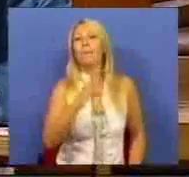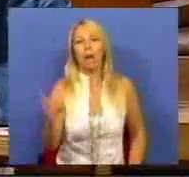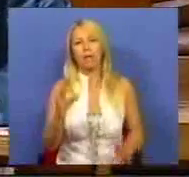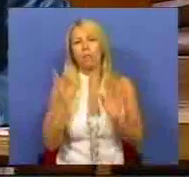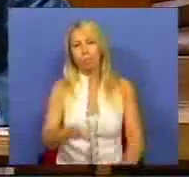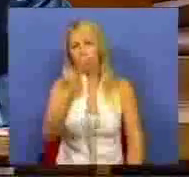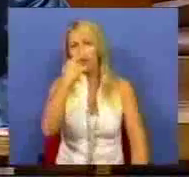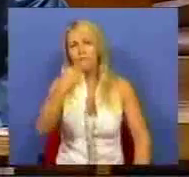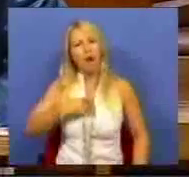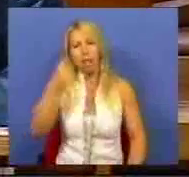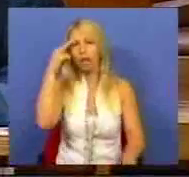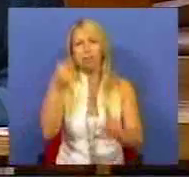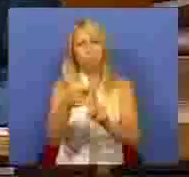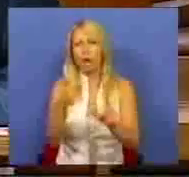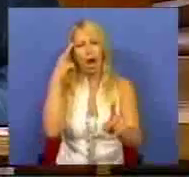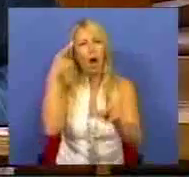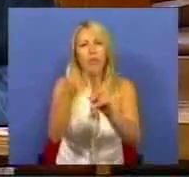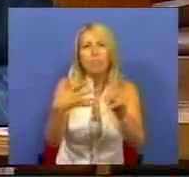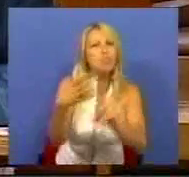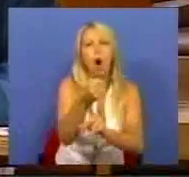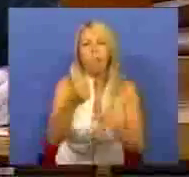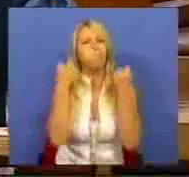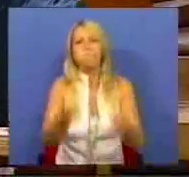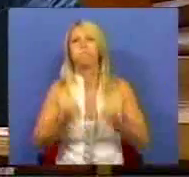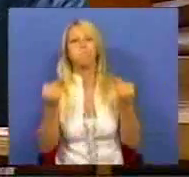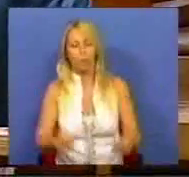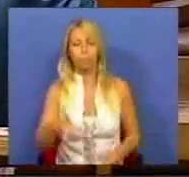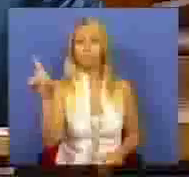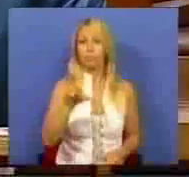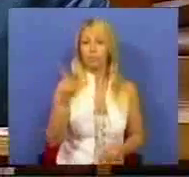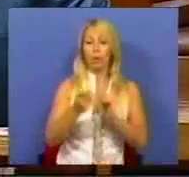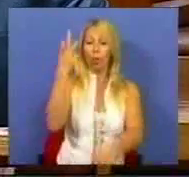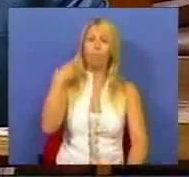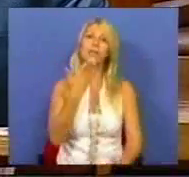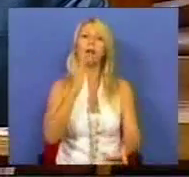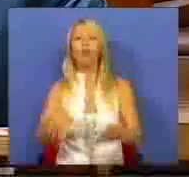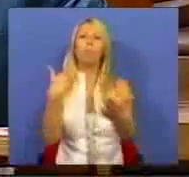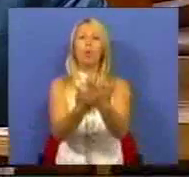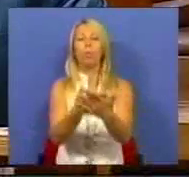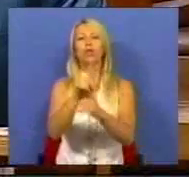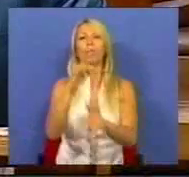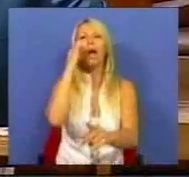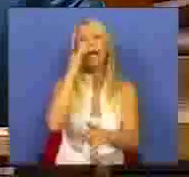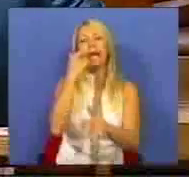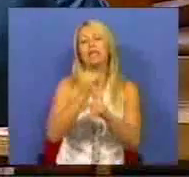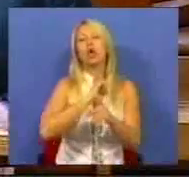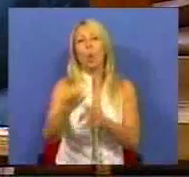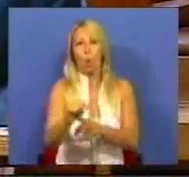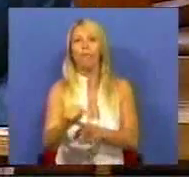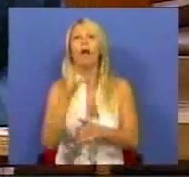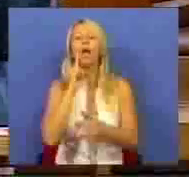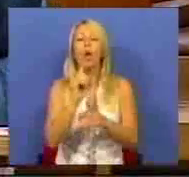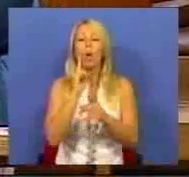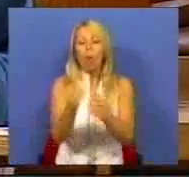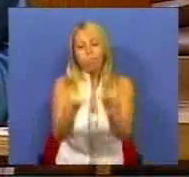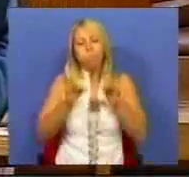falharam nos seus objetivos. Em julho do ano passado propôs um pacote anticrise. A grande medida era antecipar o pagamento especial por